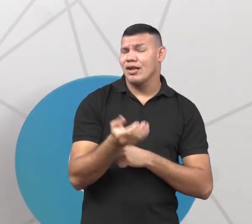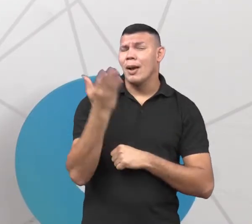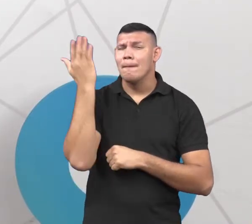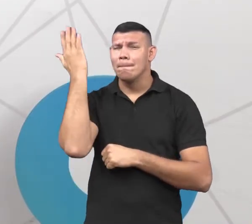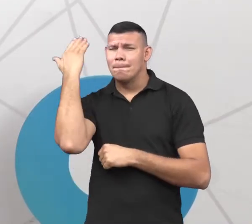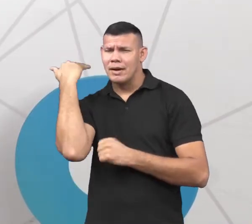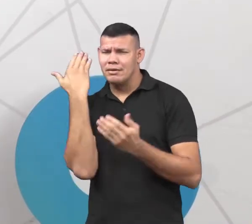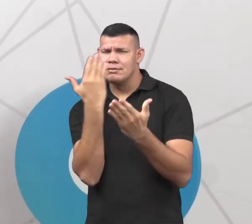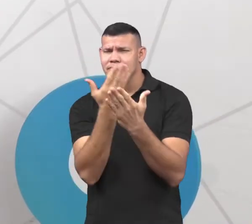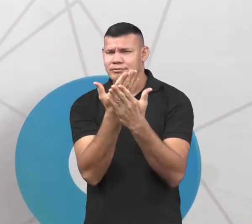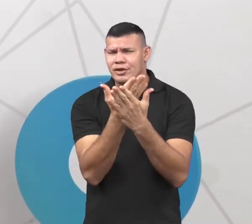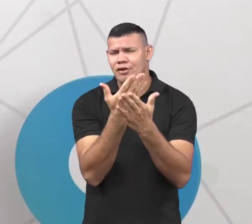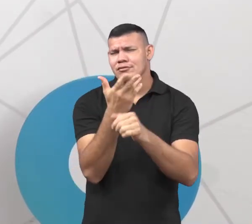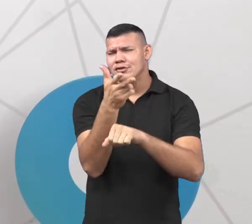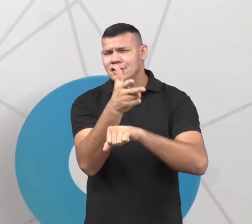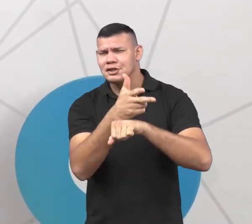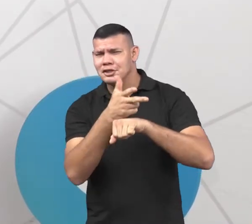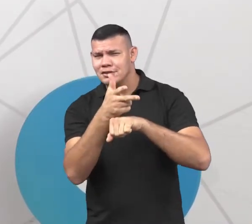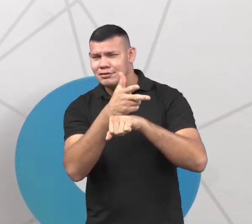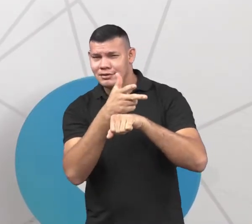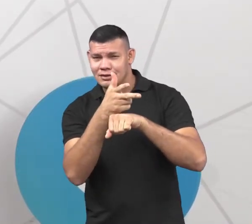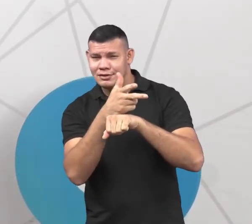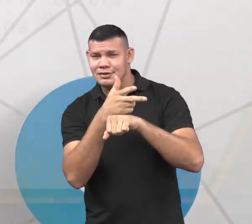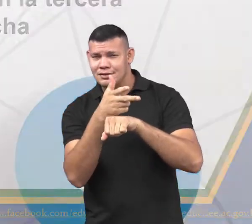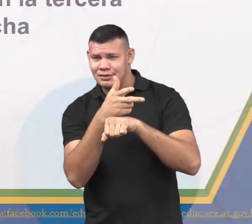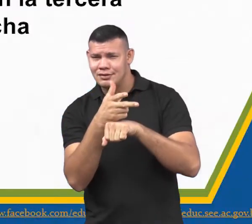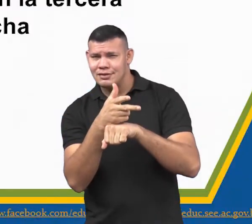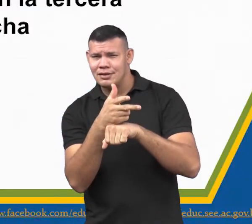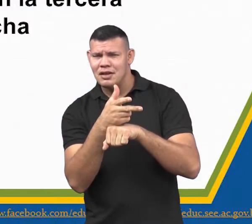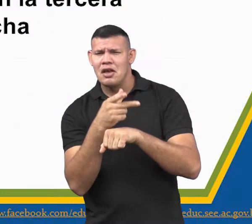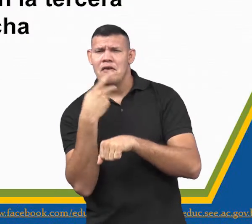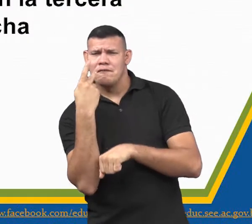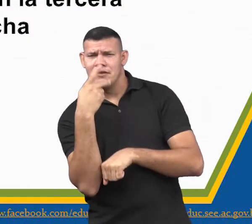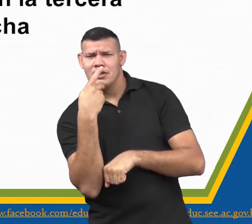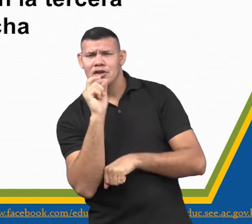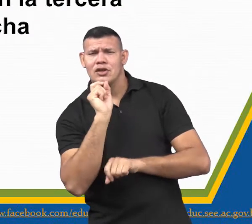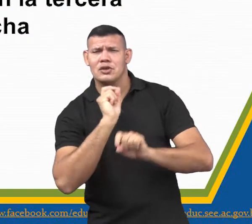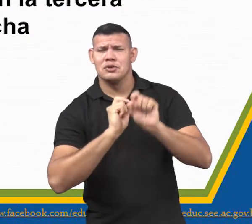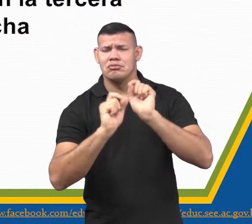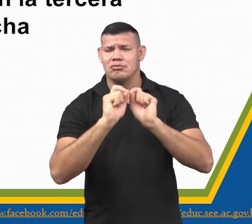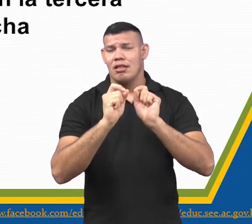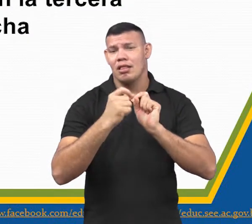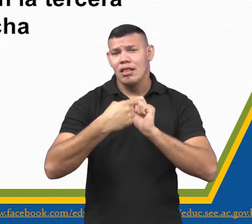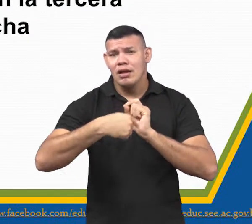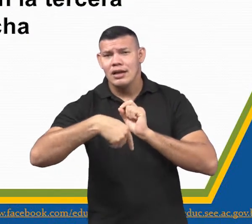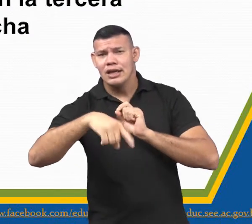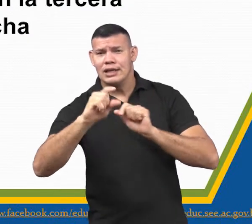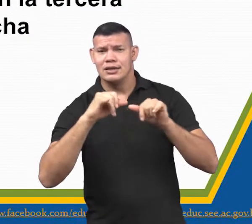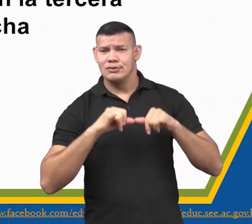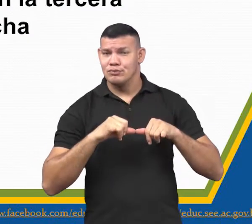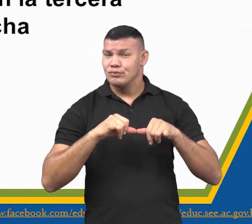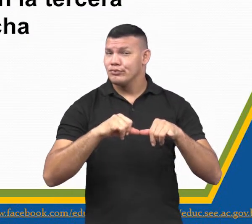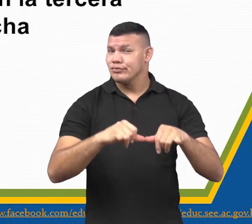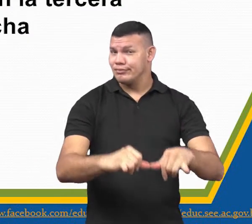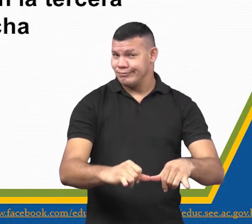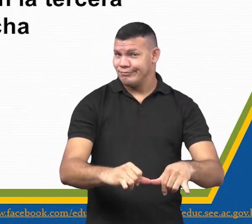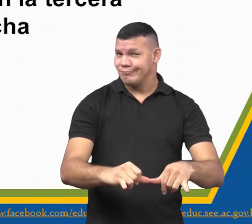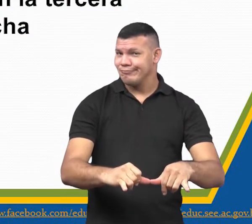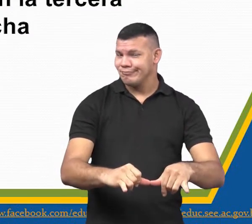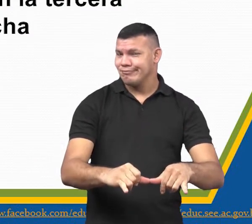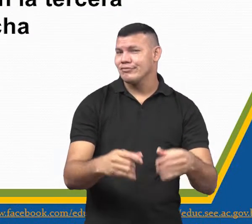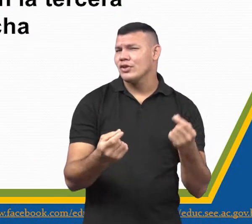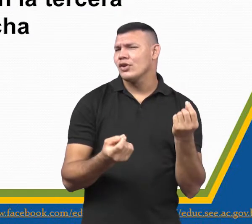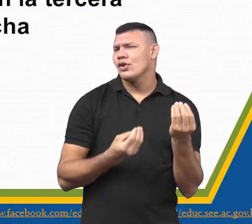no vídeo passado, nós falamos sobre como llego ao supermercado. ¿Está bem? E aí